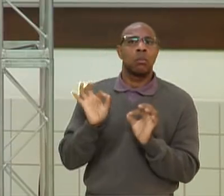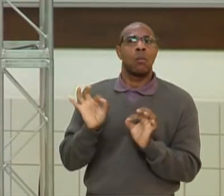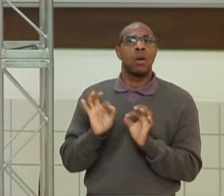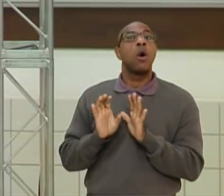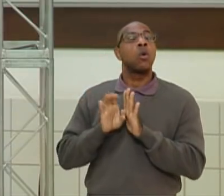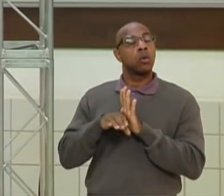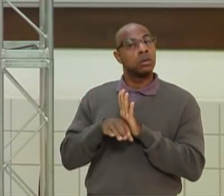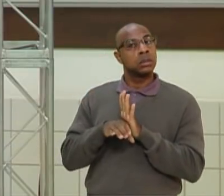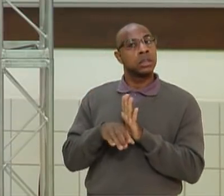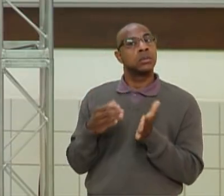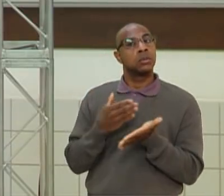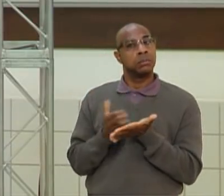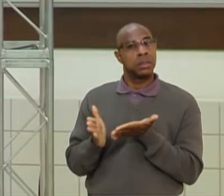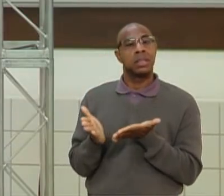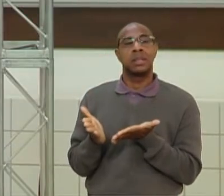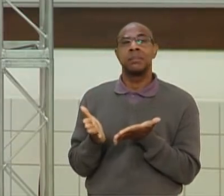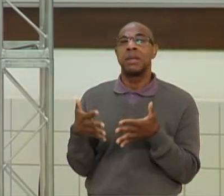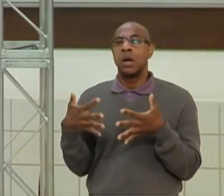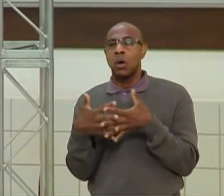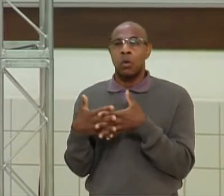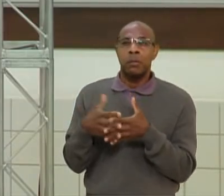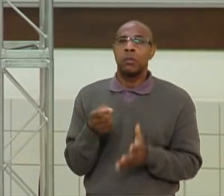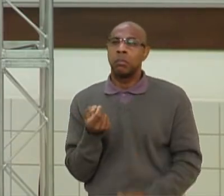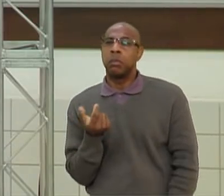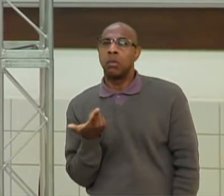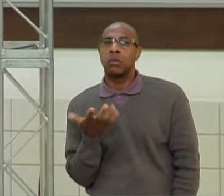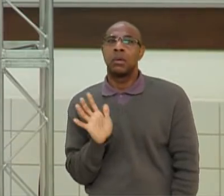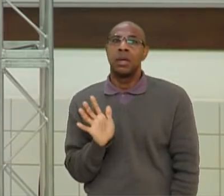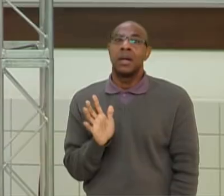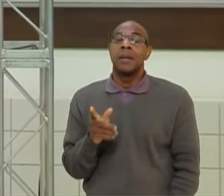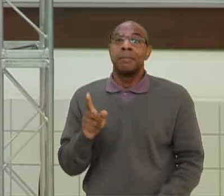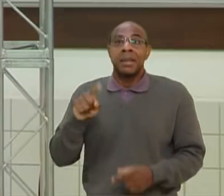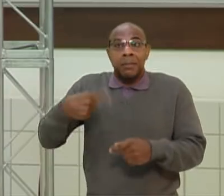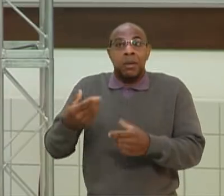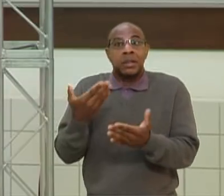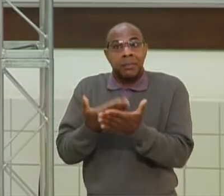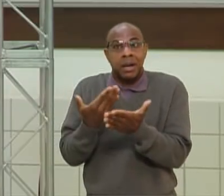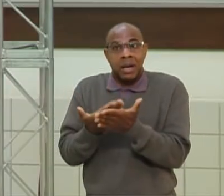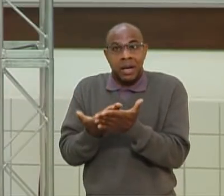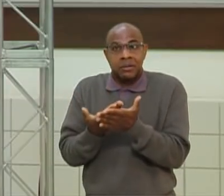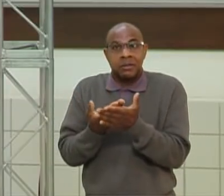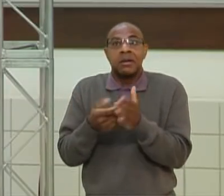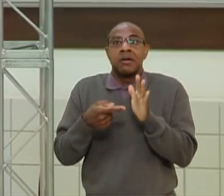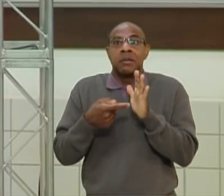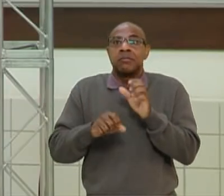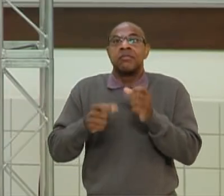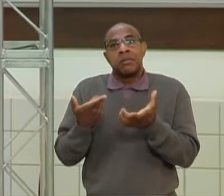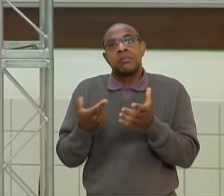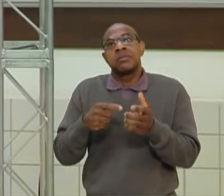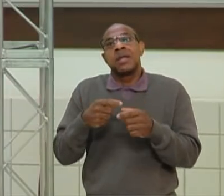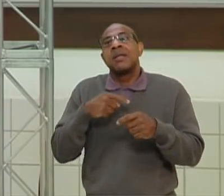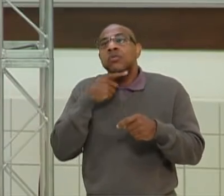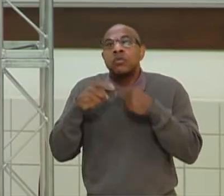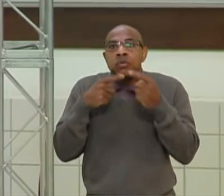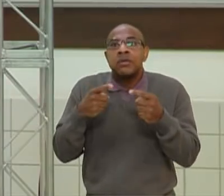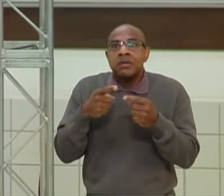conceito que começa a ficar um pouquinho mais denso, mas na próxima aula a gente vai esclarecer várias dúvidas. Até a próxima aula, gente.